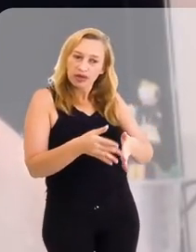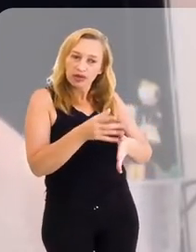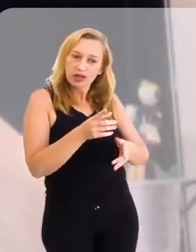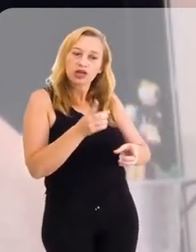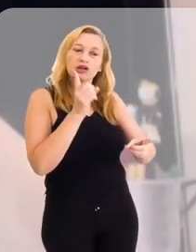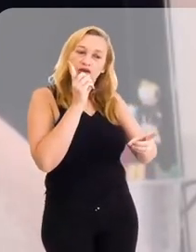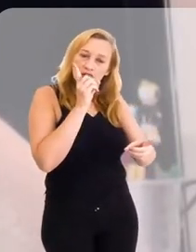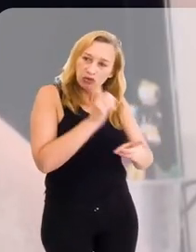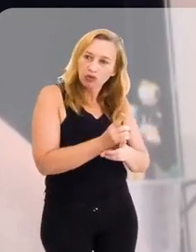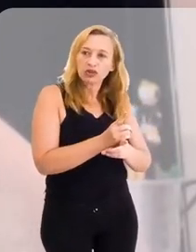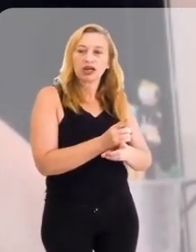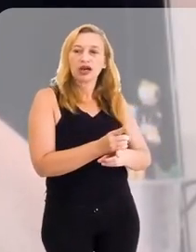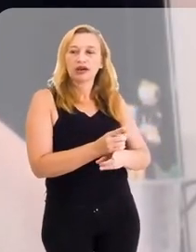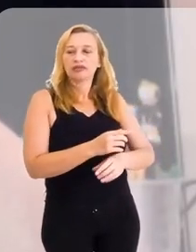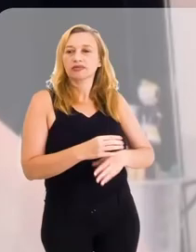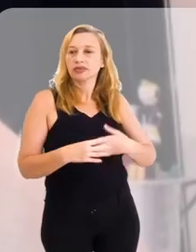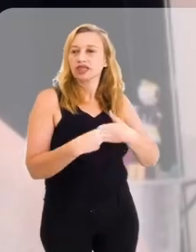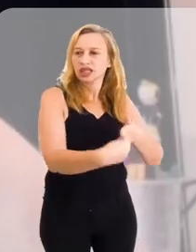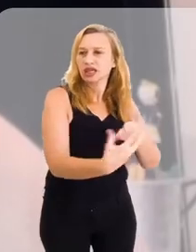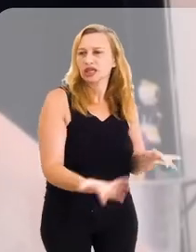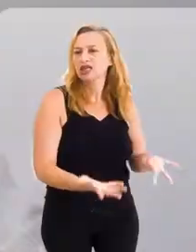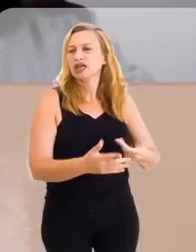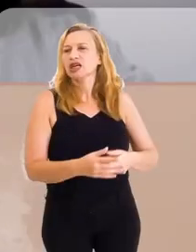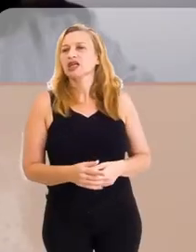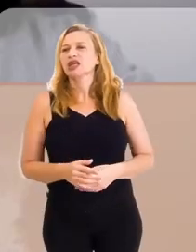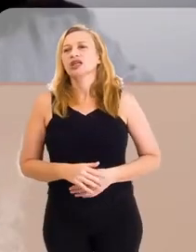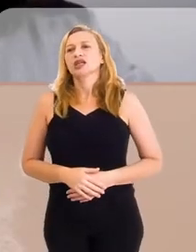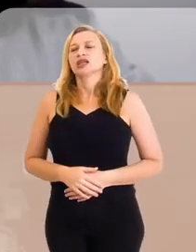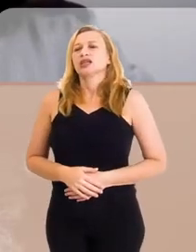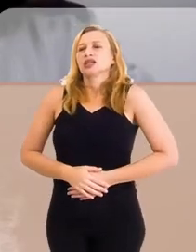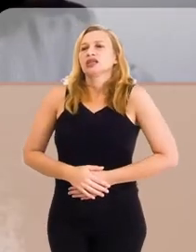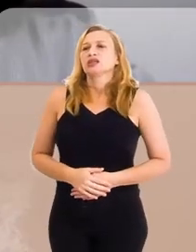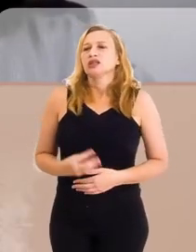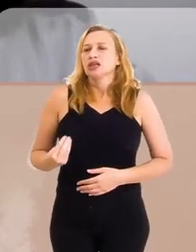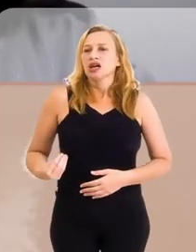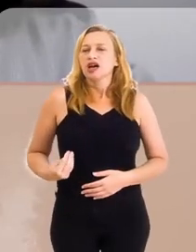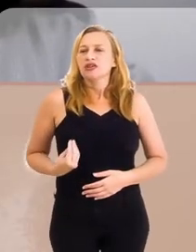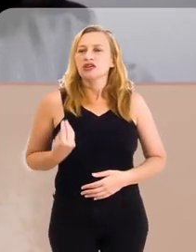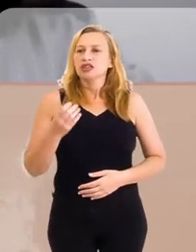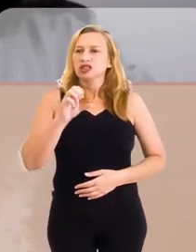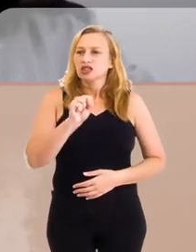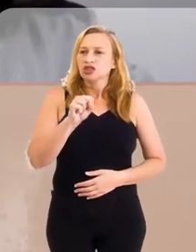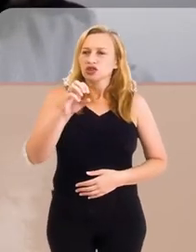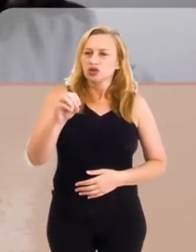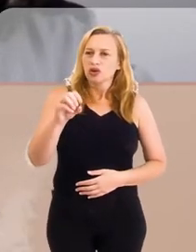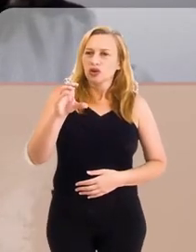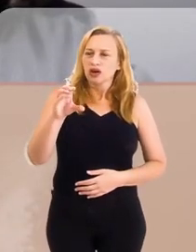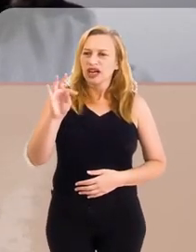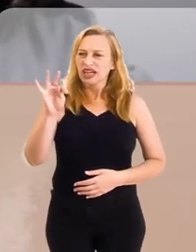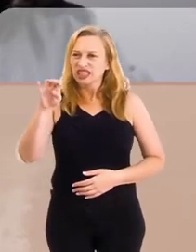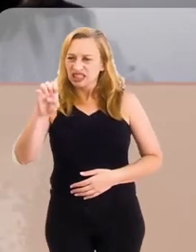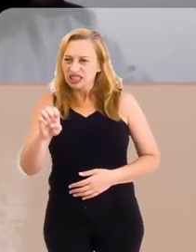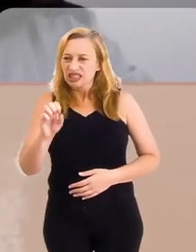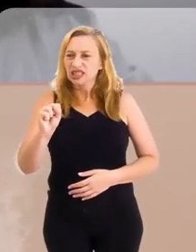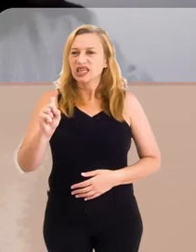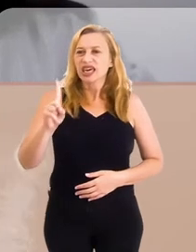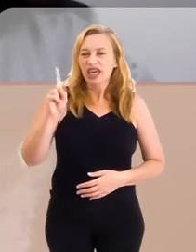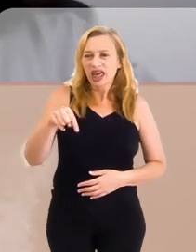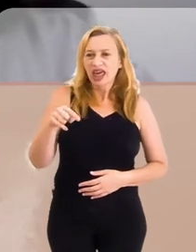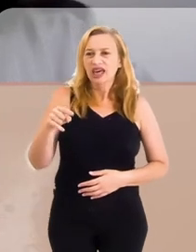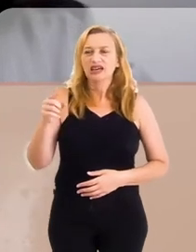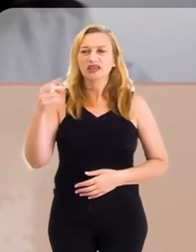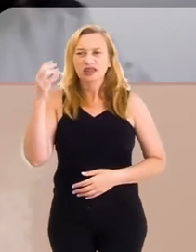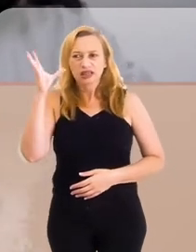que encontrar um caminho que me leve até lá? Tem uma passagem que se atribui à vida de Sócrates que eu acho muito interessante.